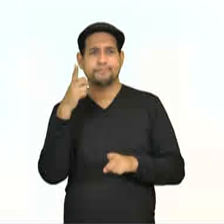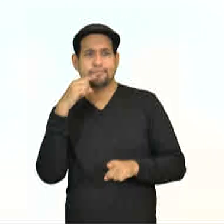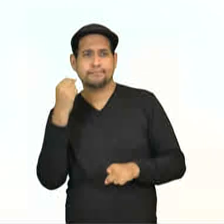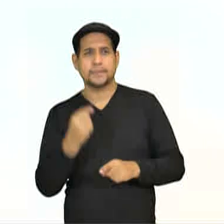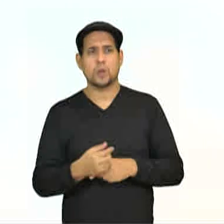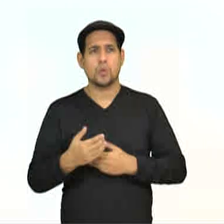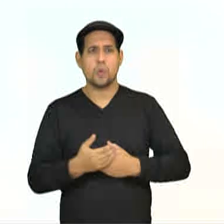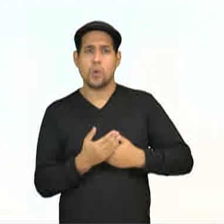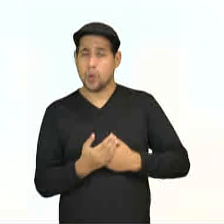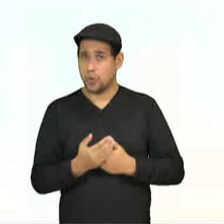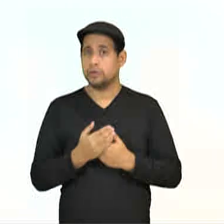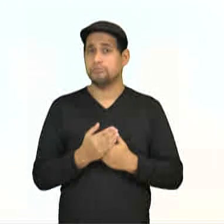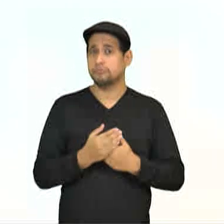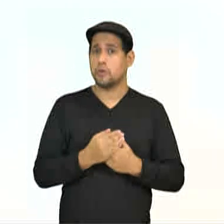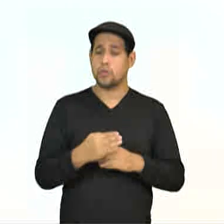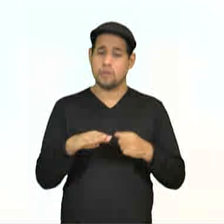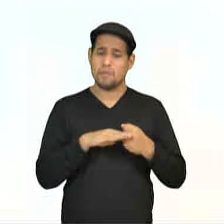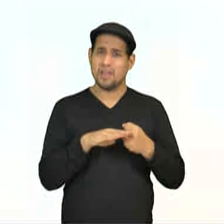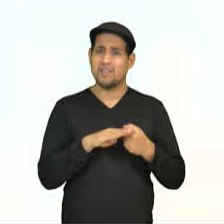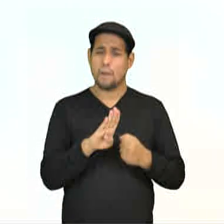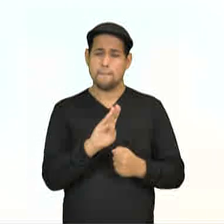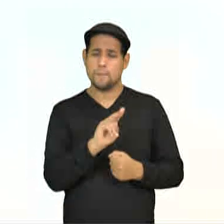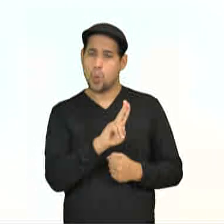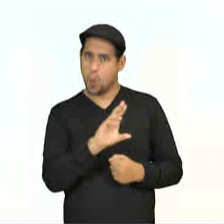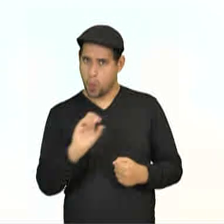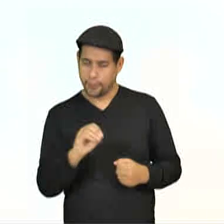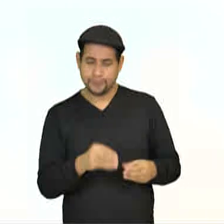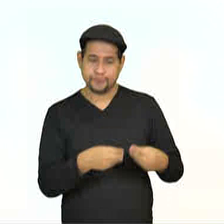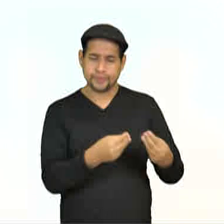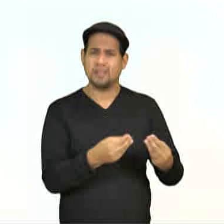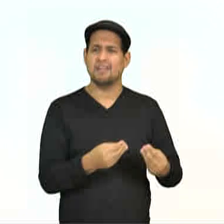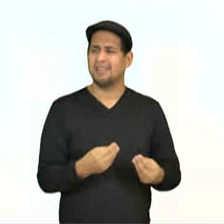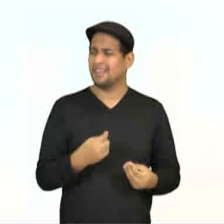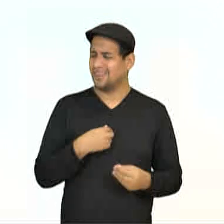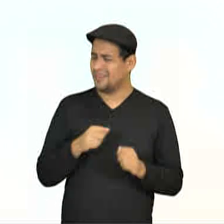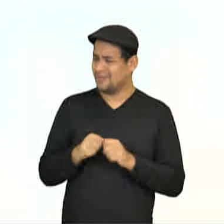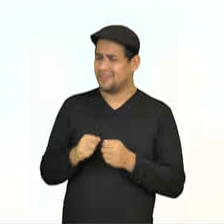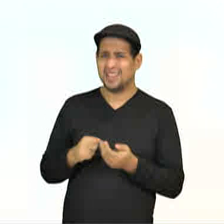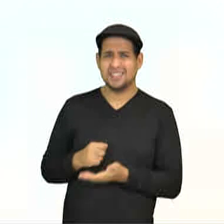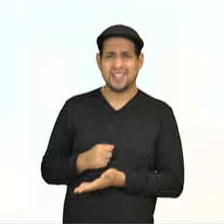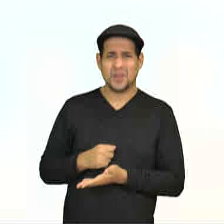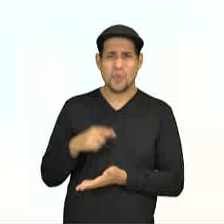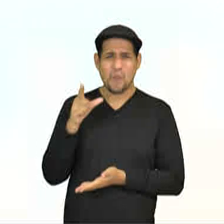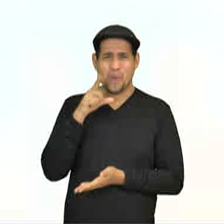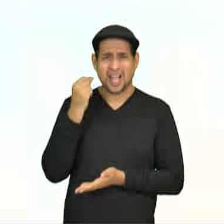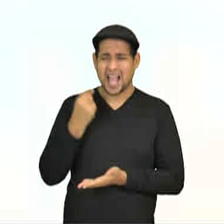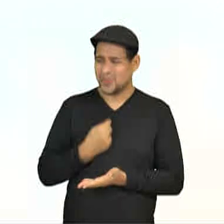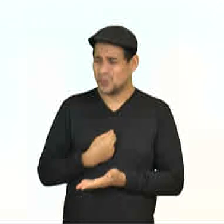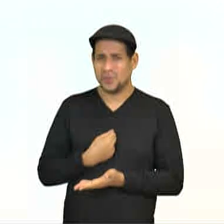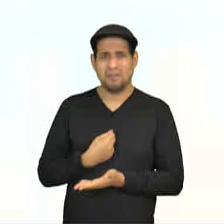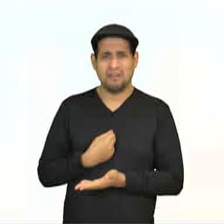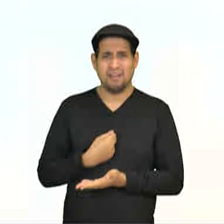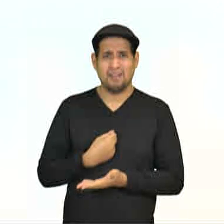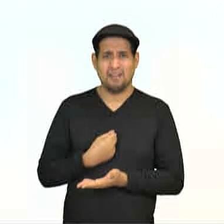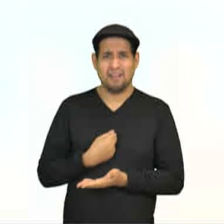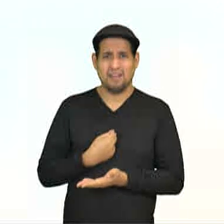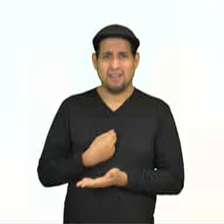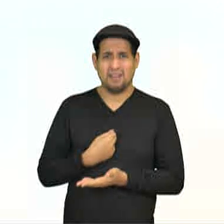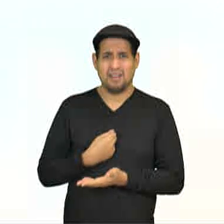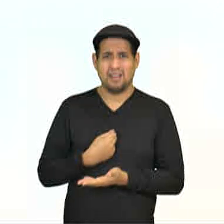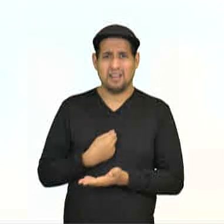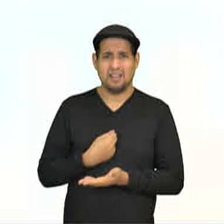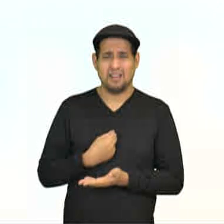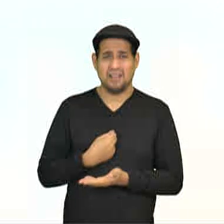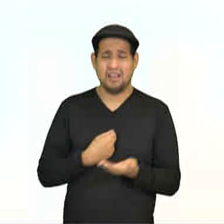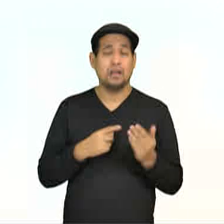colo, comentou desiludido: "Que vou eu fazer com um simples gato?" Qual